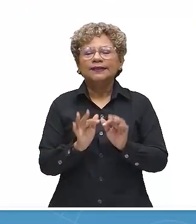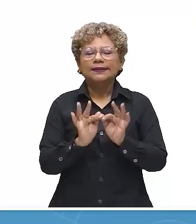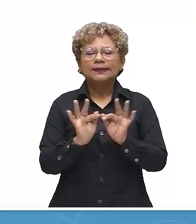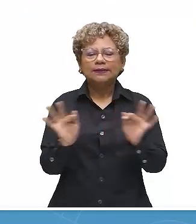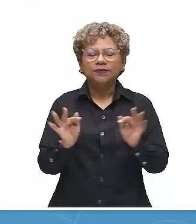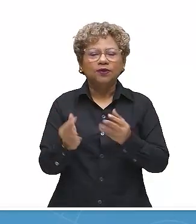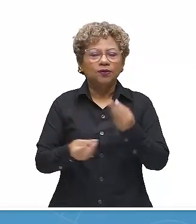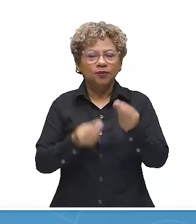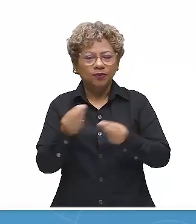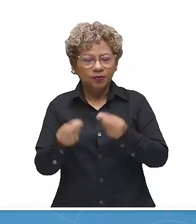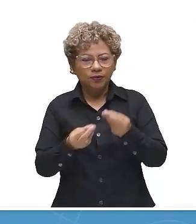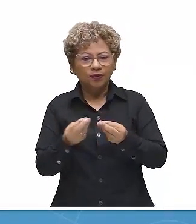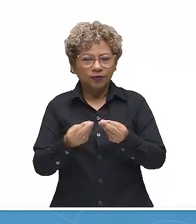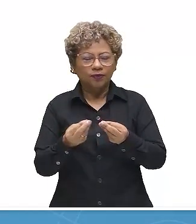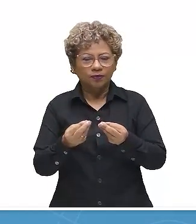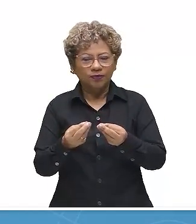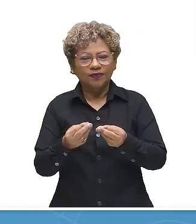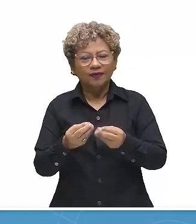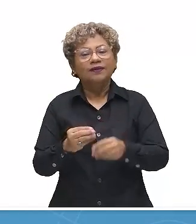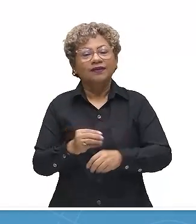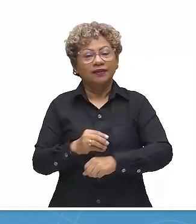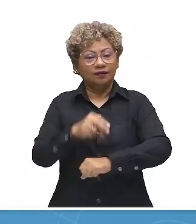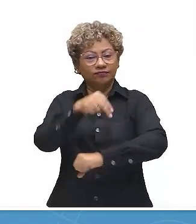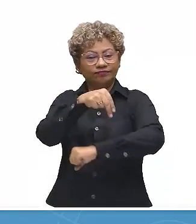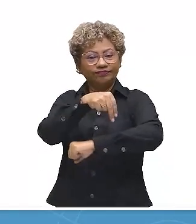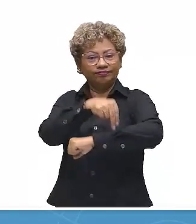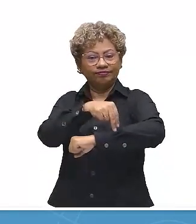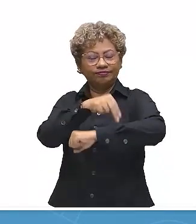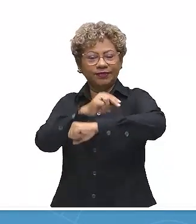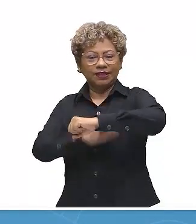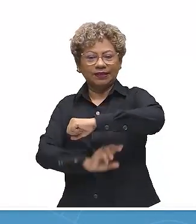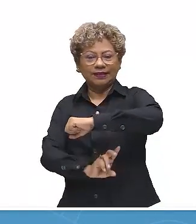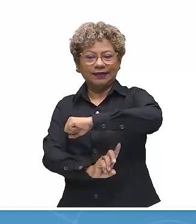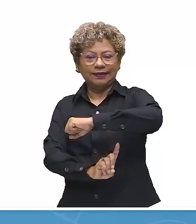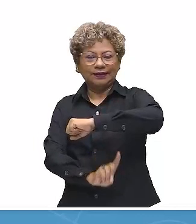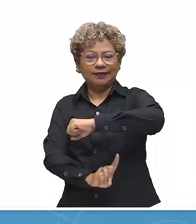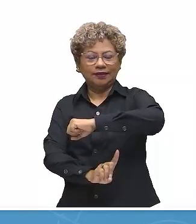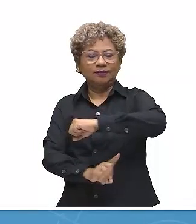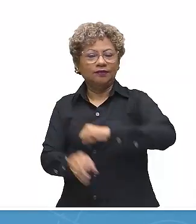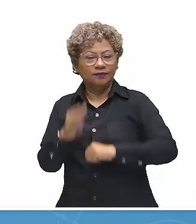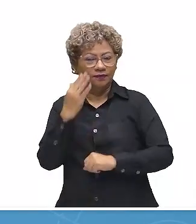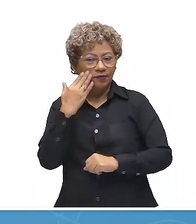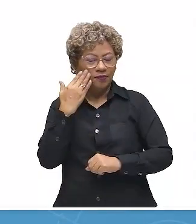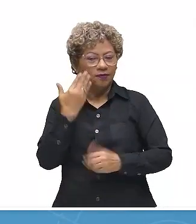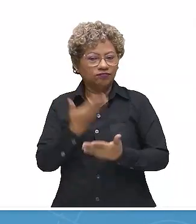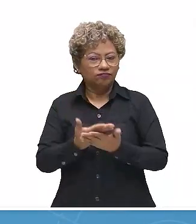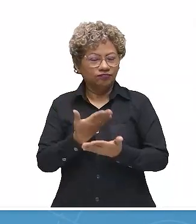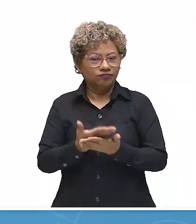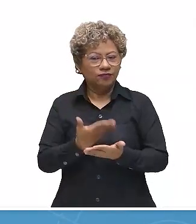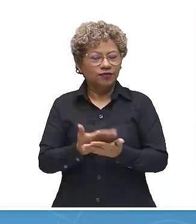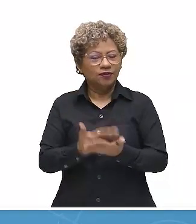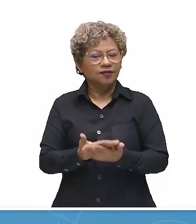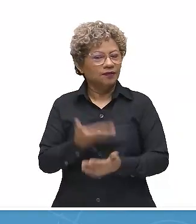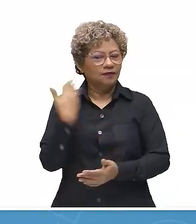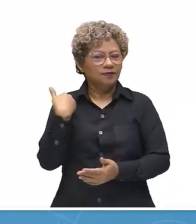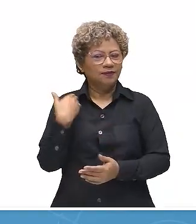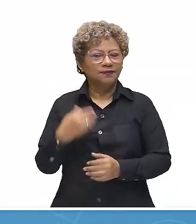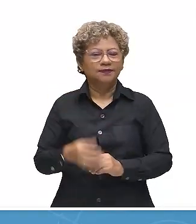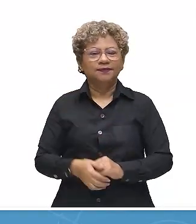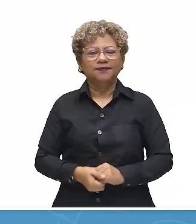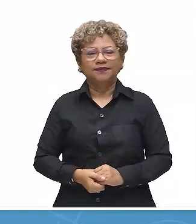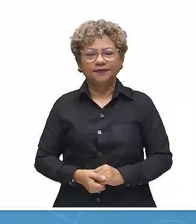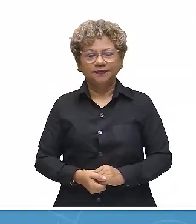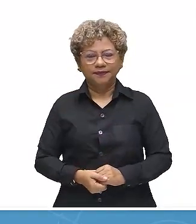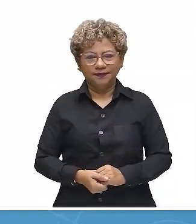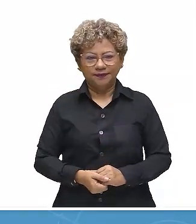bem, preste atenção aí nessa aula de hoje, acompanhe aí o conteúdo com o seu caderno digital e vamos à nossa aula.